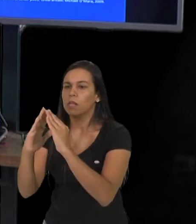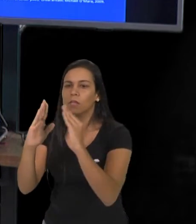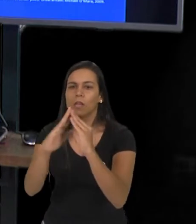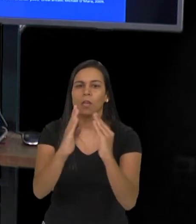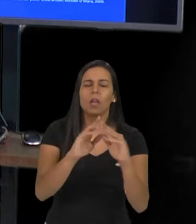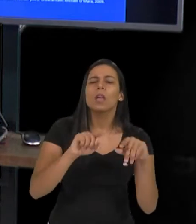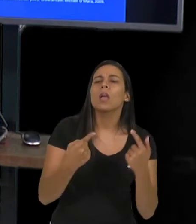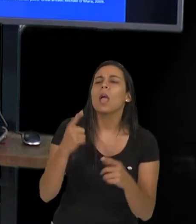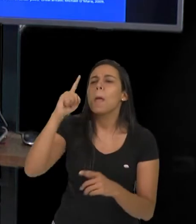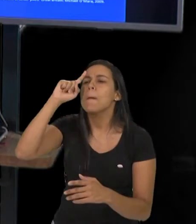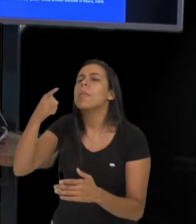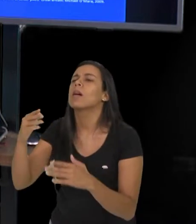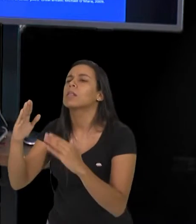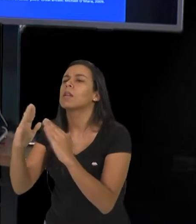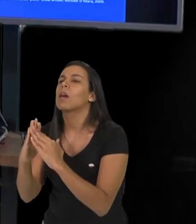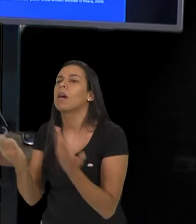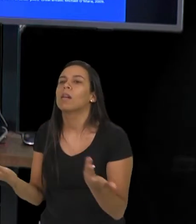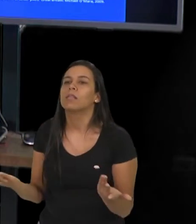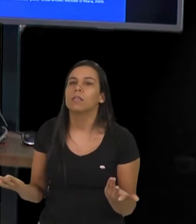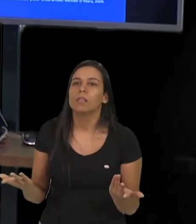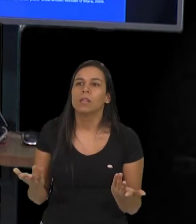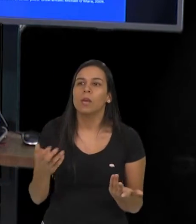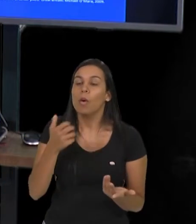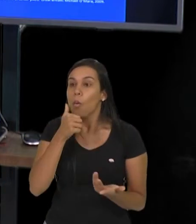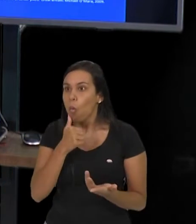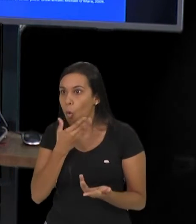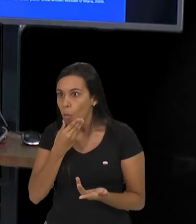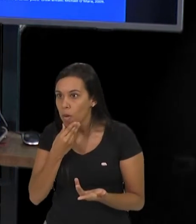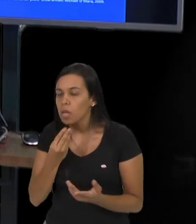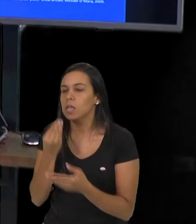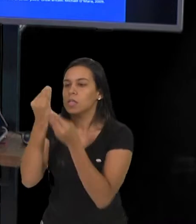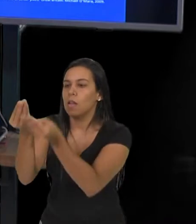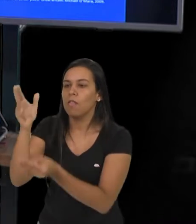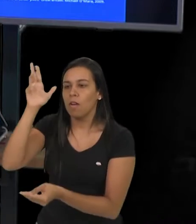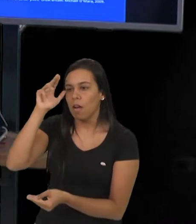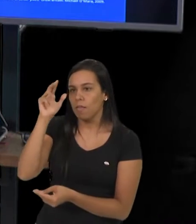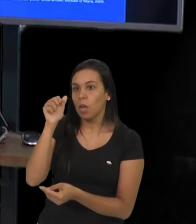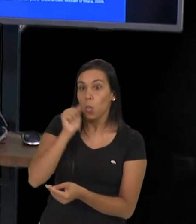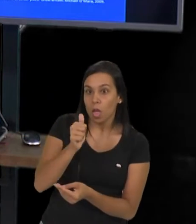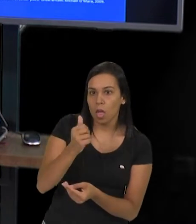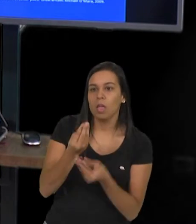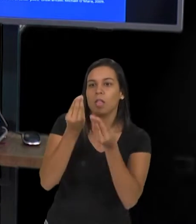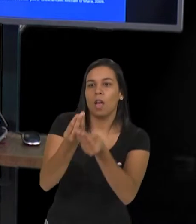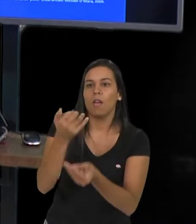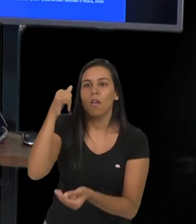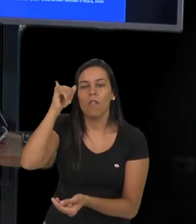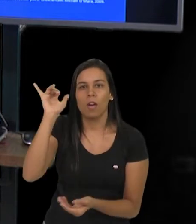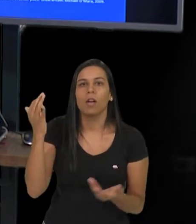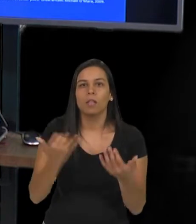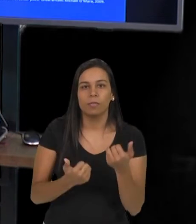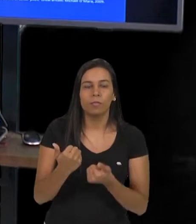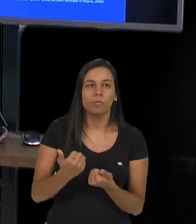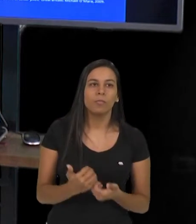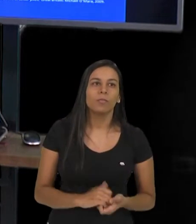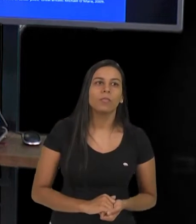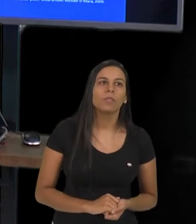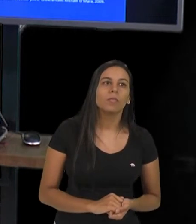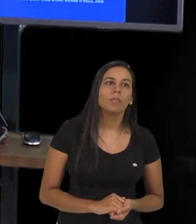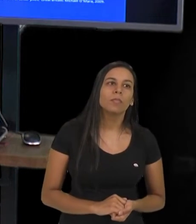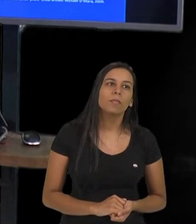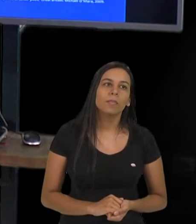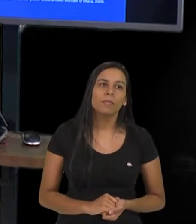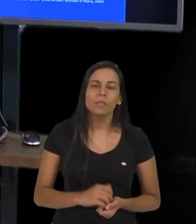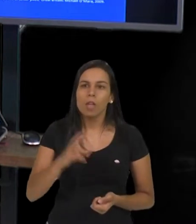nessa casa. Se fosse o homem, ele dava um cavalo, se fosse uma mulher, ele dava uma vaca. Então ele se aproximou de uma dessas casas lá e